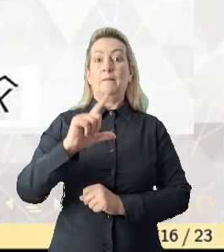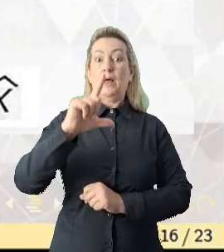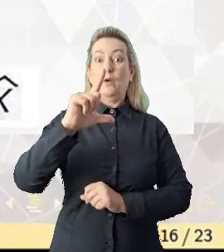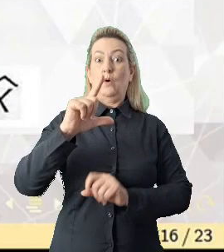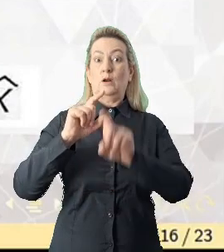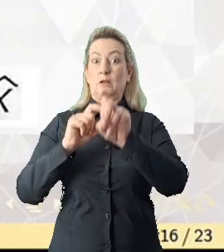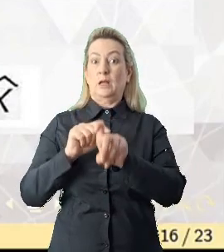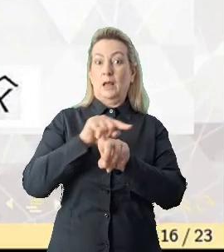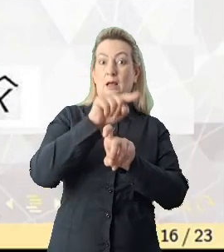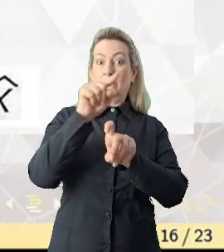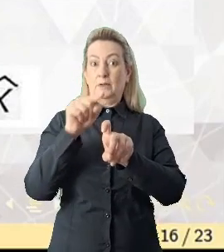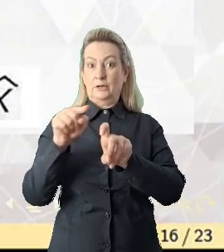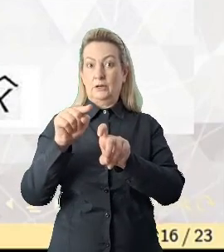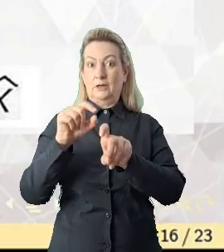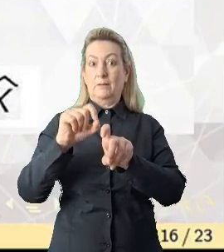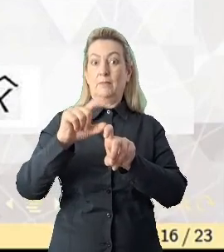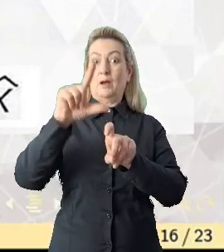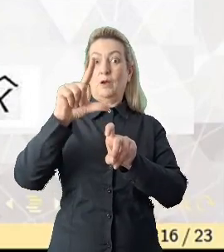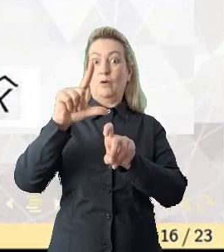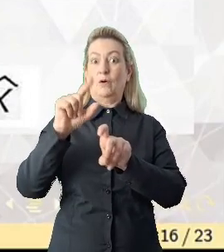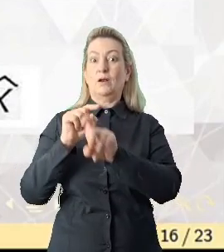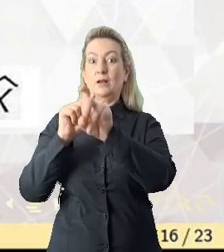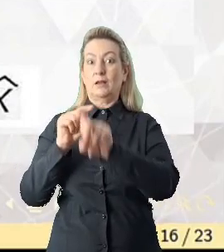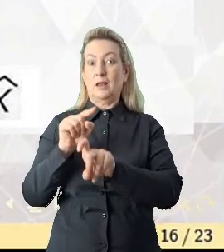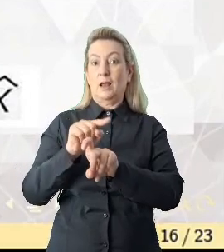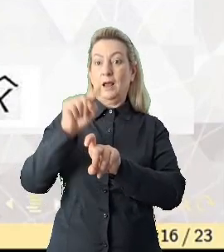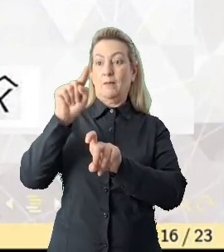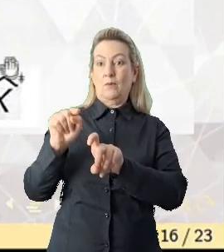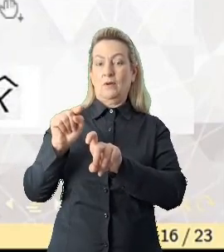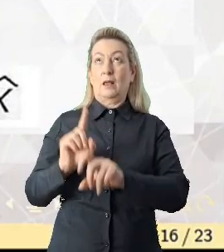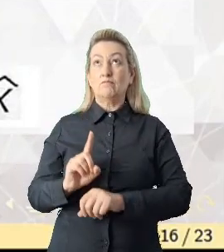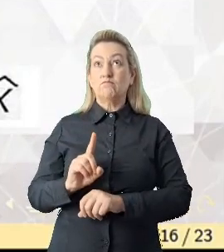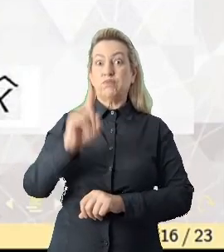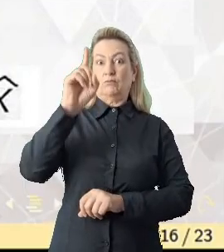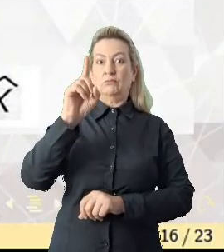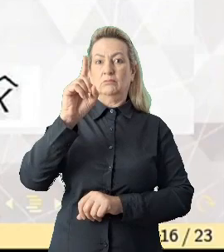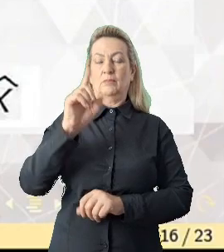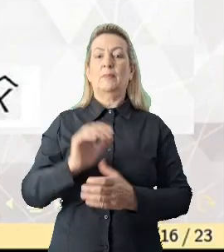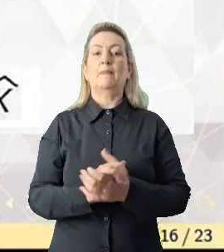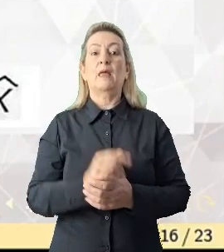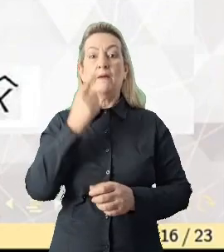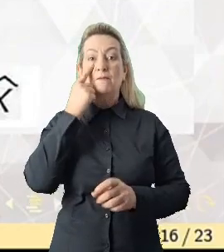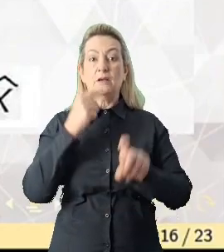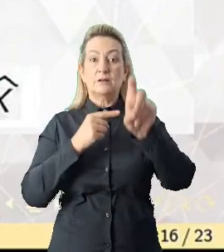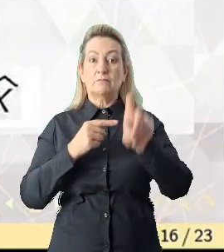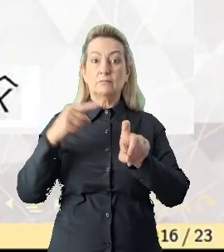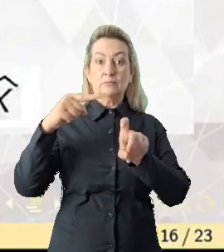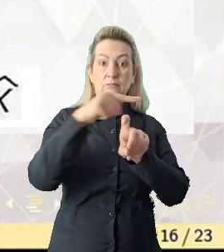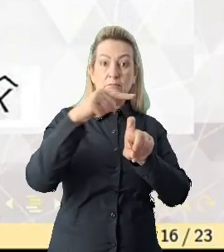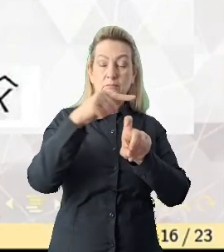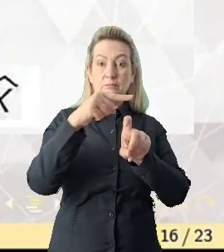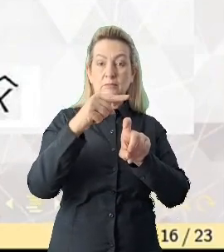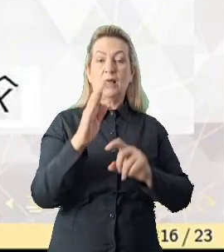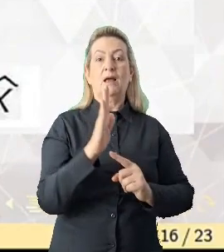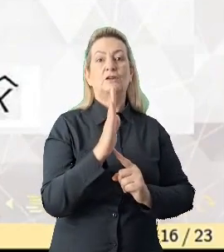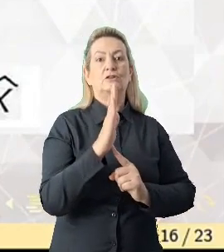bem à direita, é maior do que a mediana, que é maior do que a moda. A moda é o pico, né? A moda é o máximo que tem aqui.